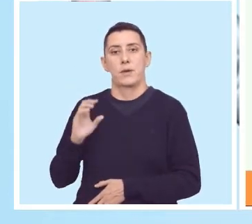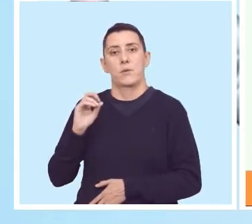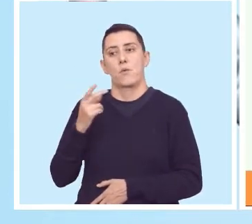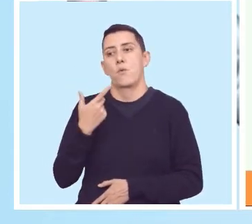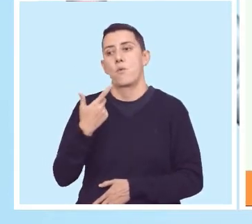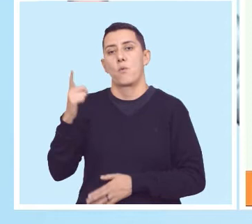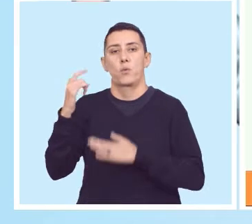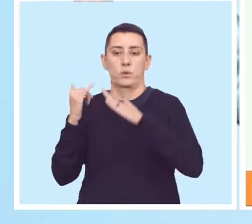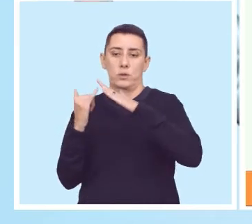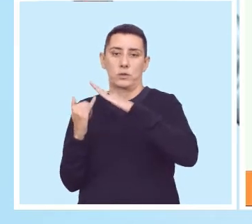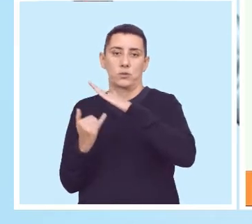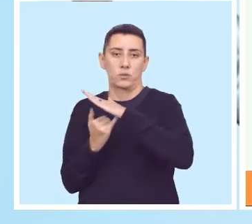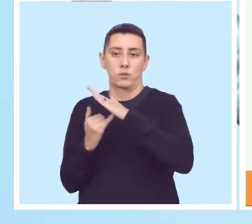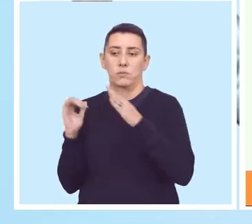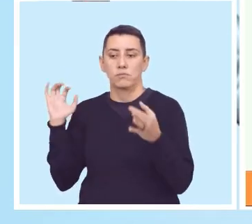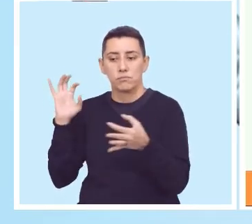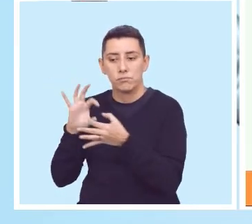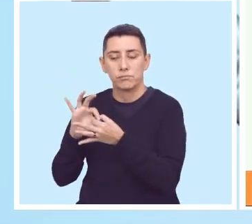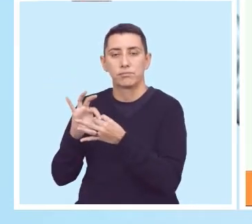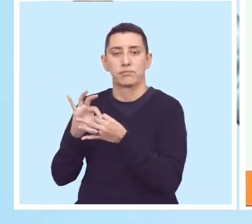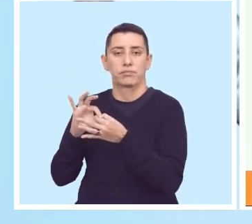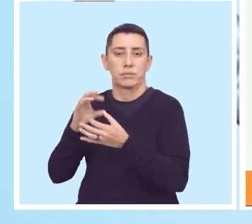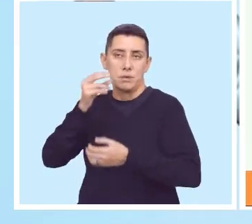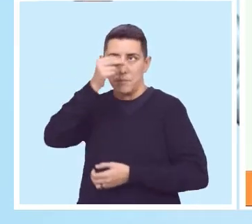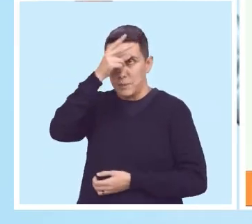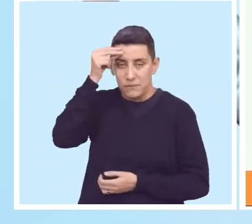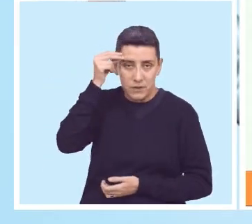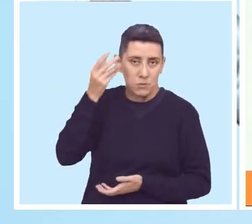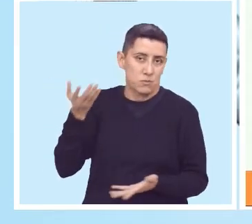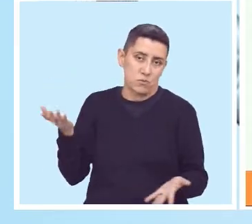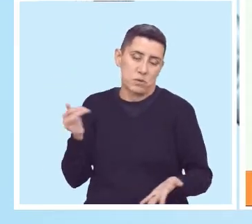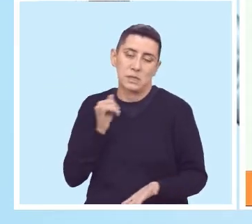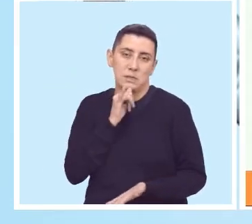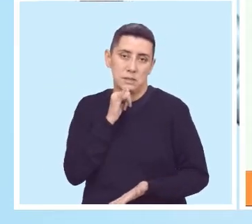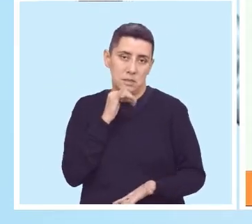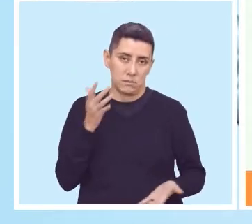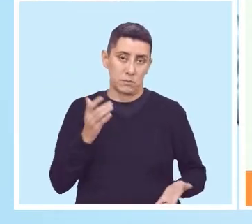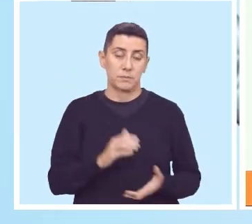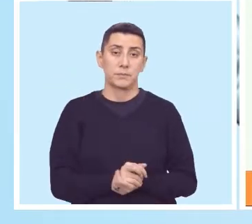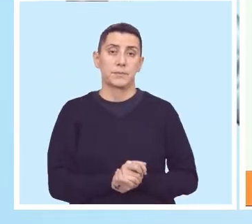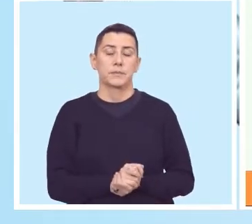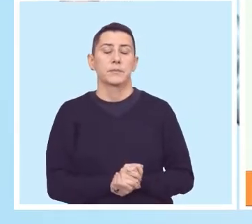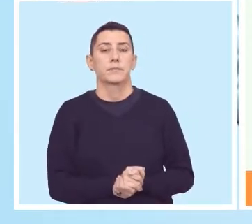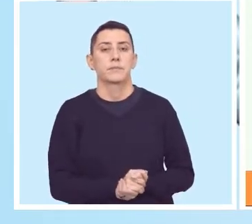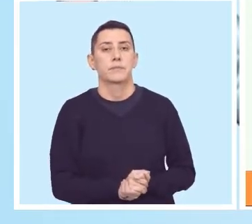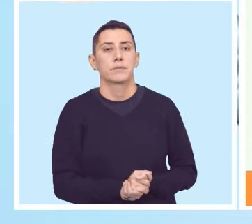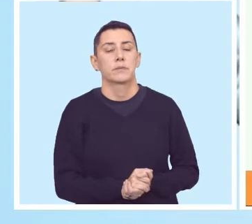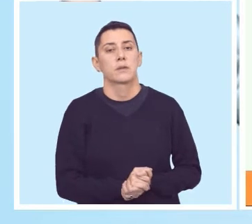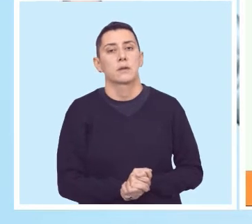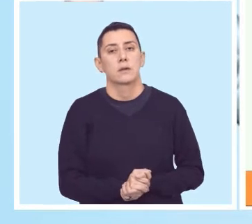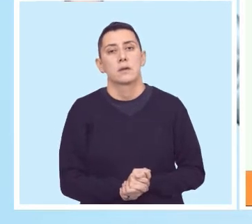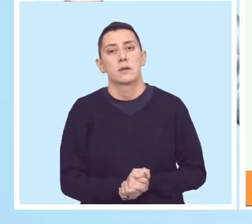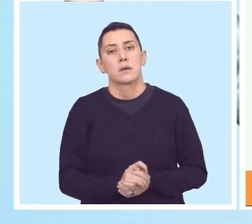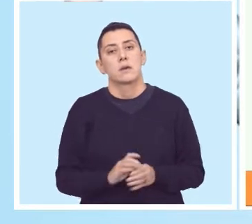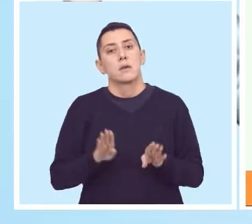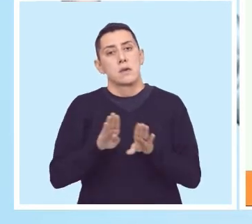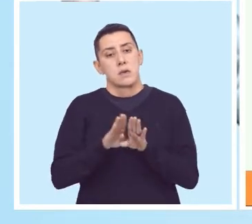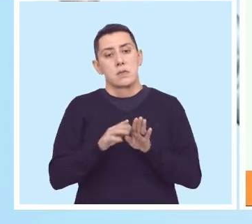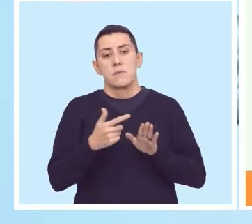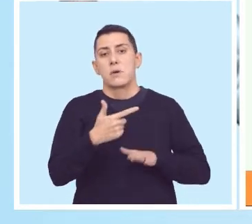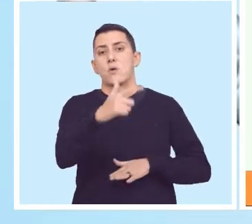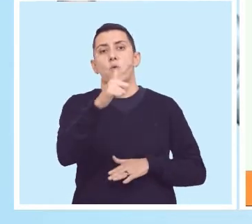a São Paulo, ao governo de São Paulo ou à prefeitura de São Paulo. E de repente vai ter um outro rio sendo monitorado